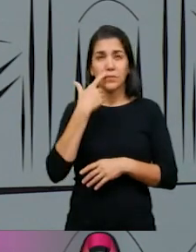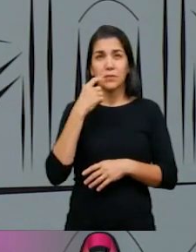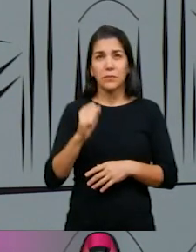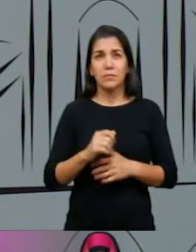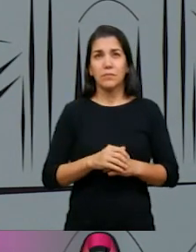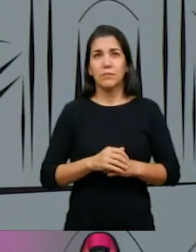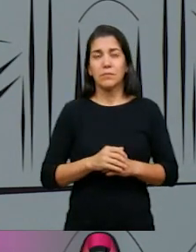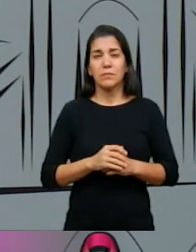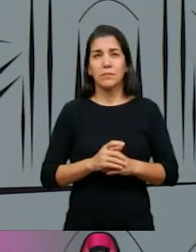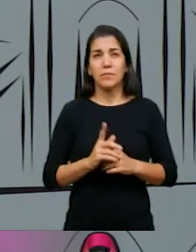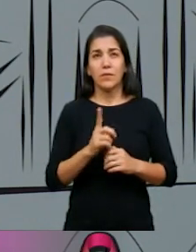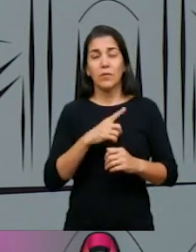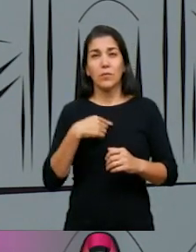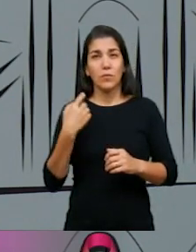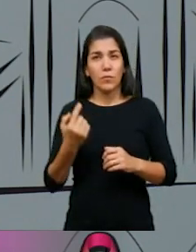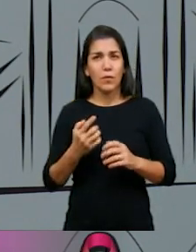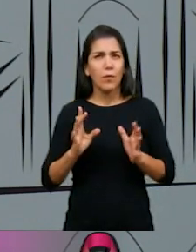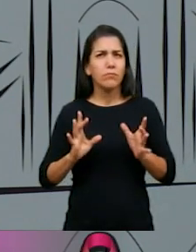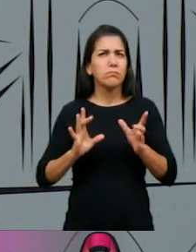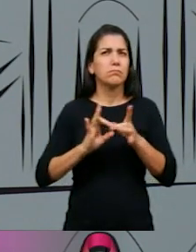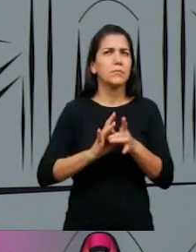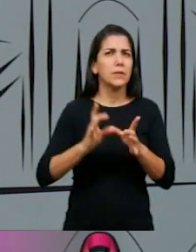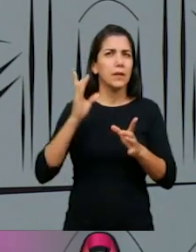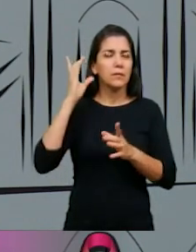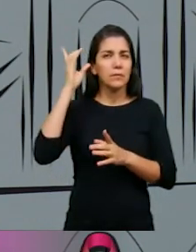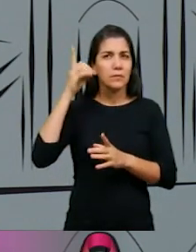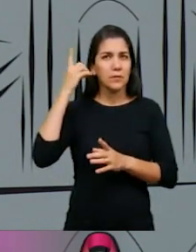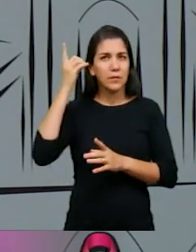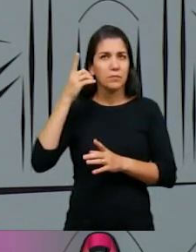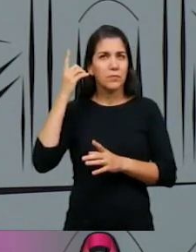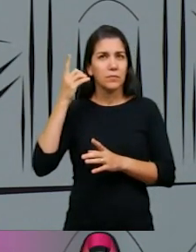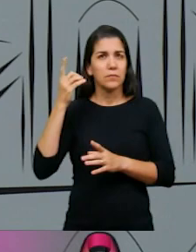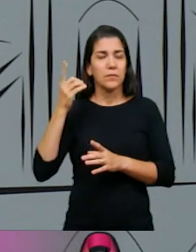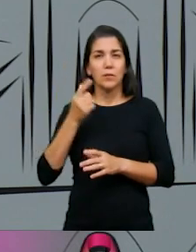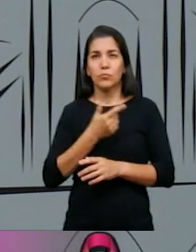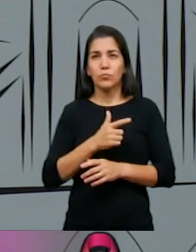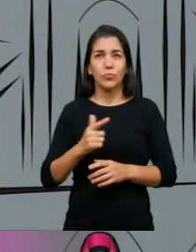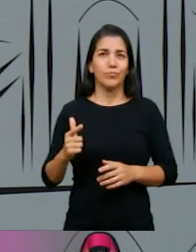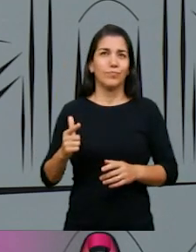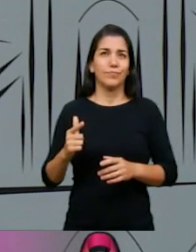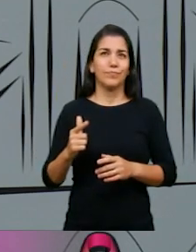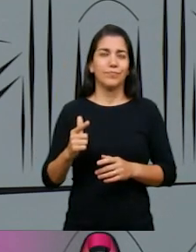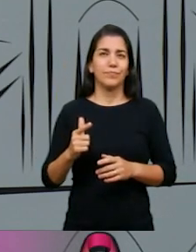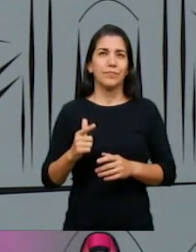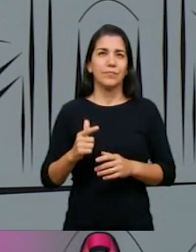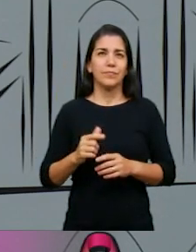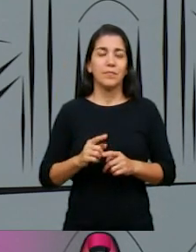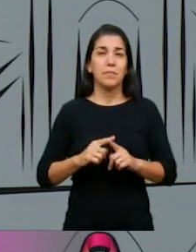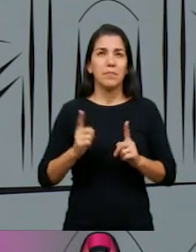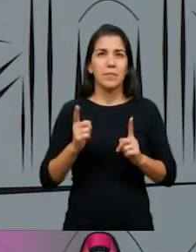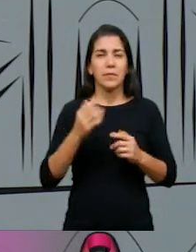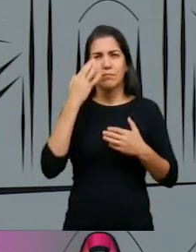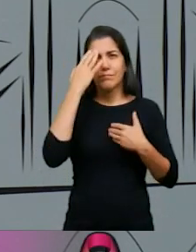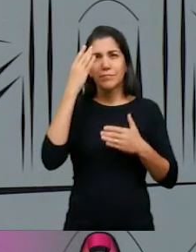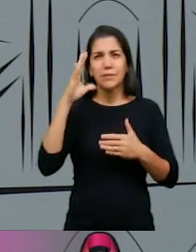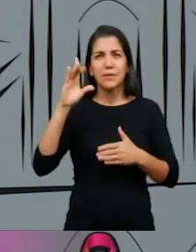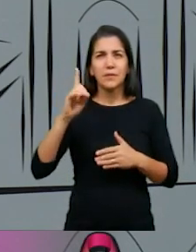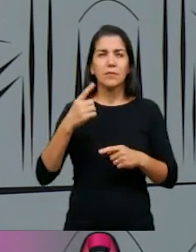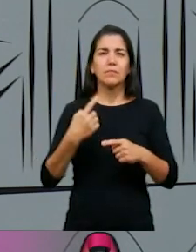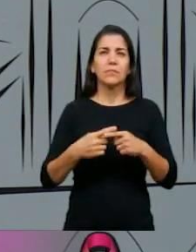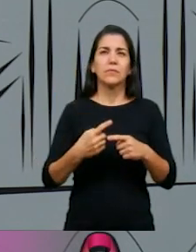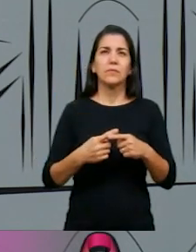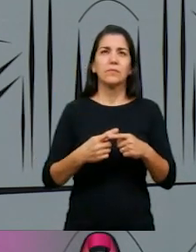ainda não tem um deputado ainda que nos represente, né, na Araçatuba. Mas, graças a Deus, a gente consegue